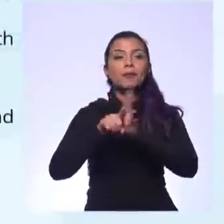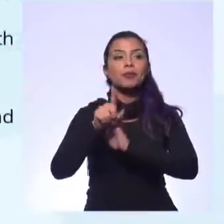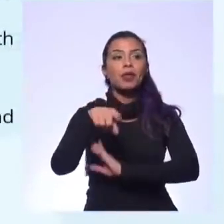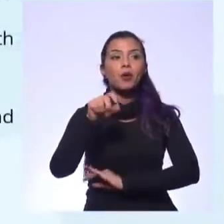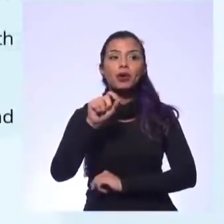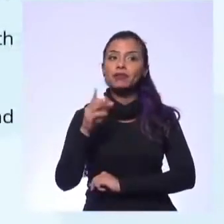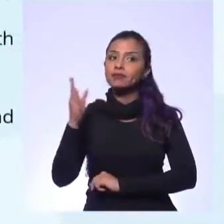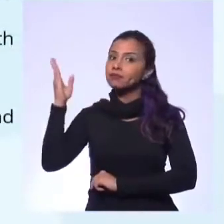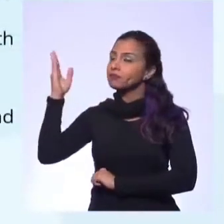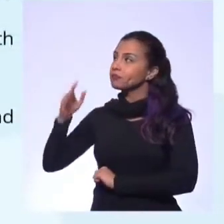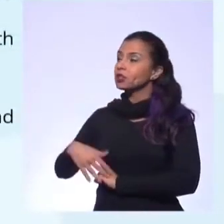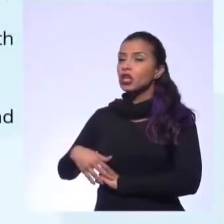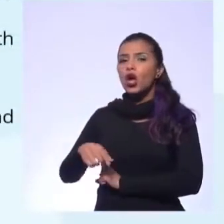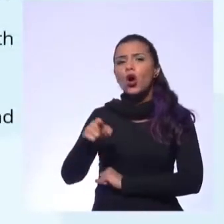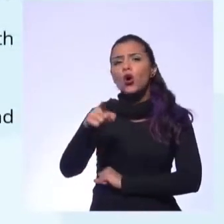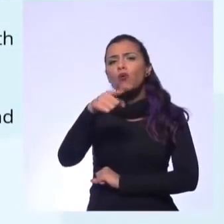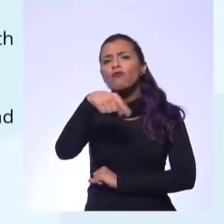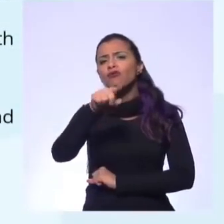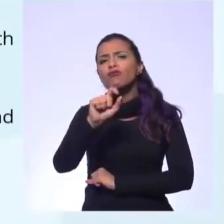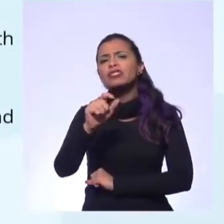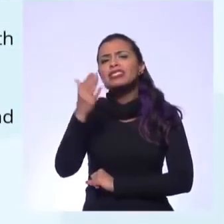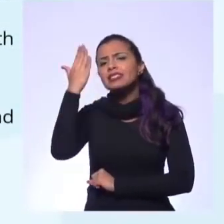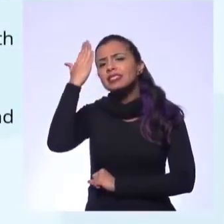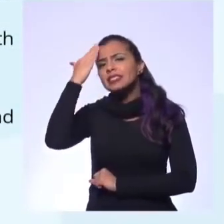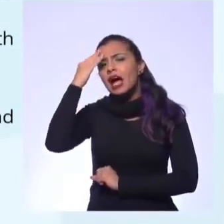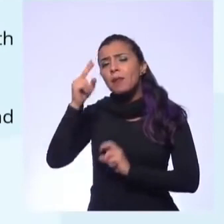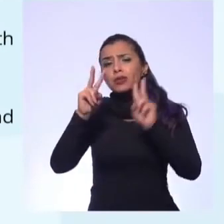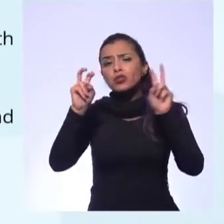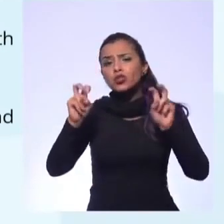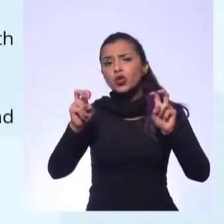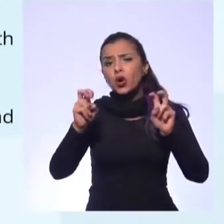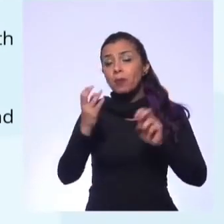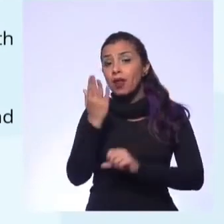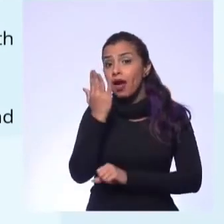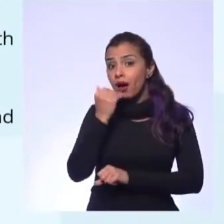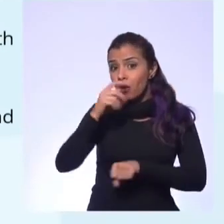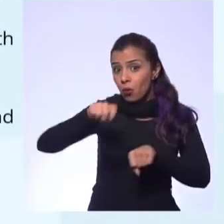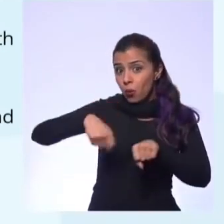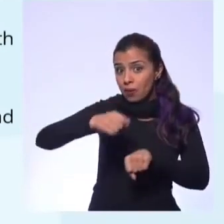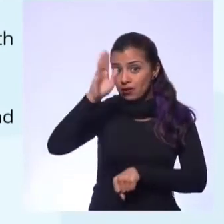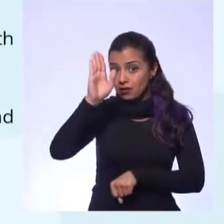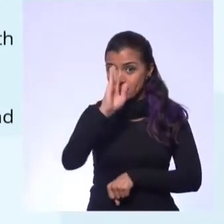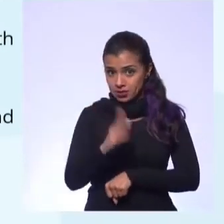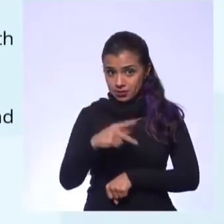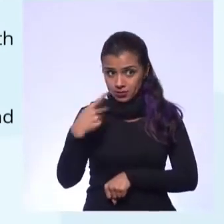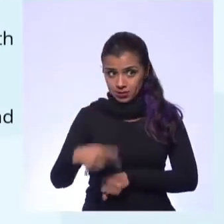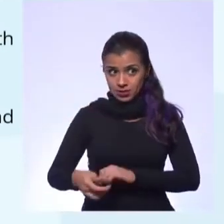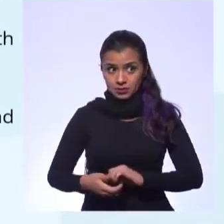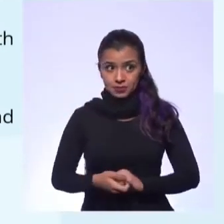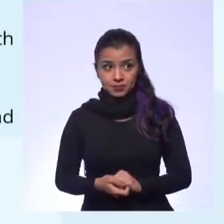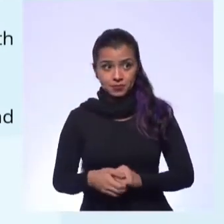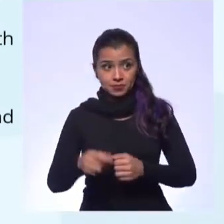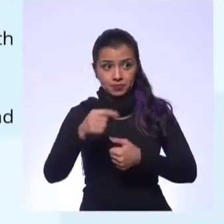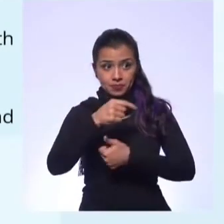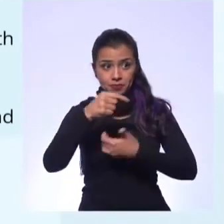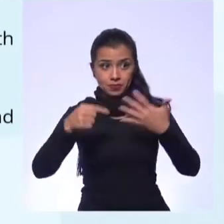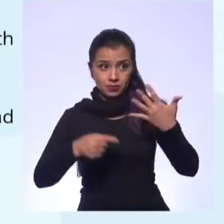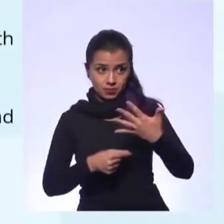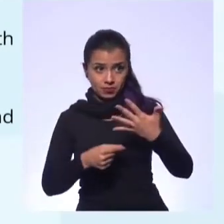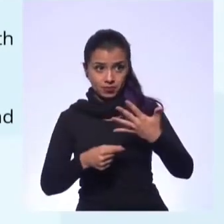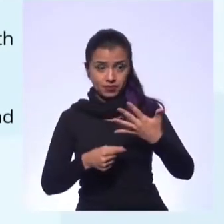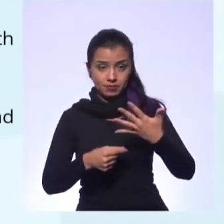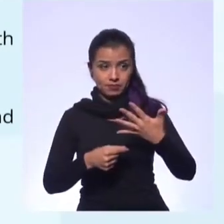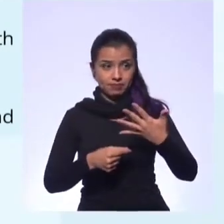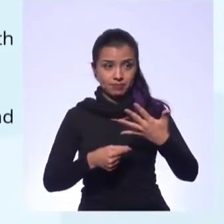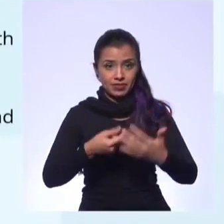do you know about Brazilian cuisine? O que você sabe sobre a cozinha brasileira? Write the names of the dishes described below. Escreva o nome